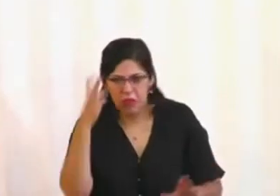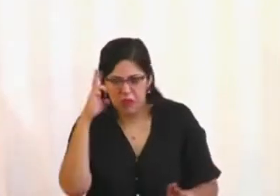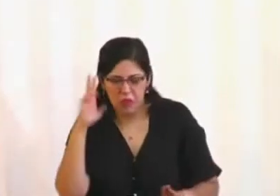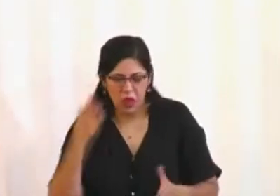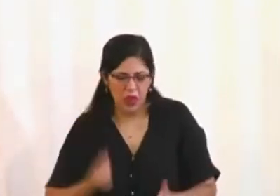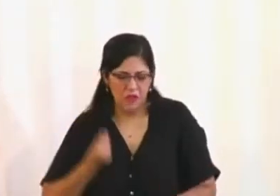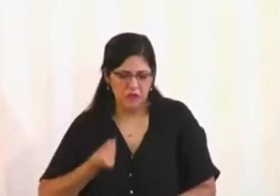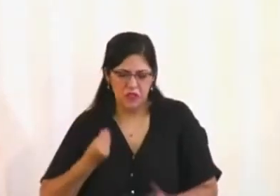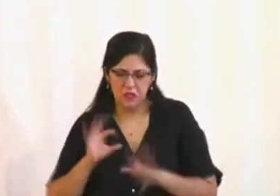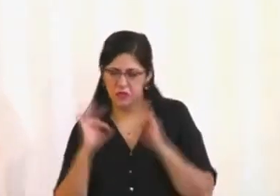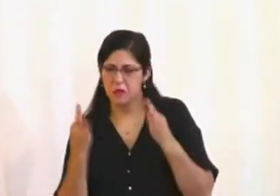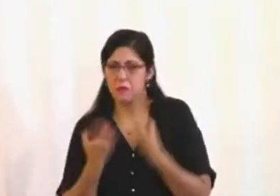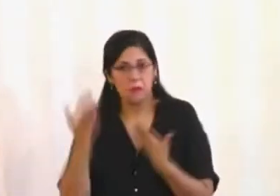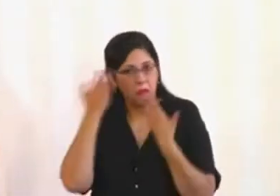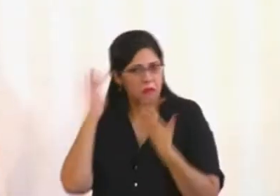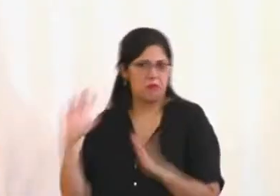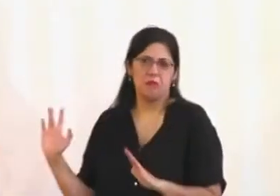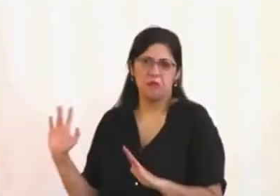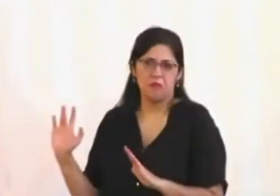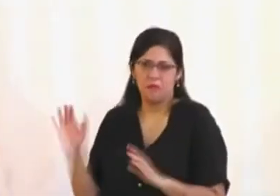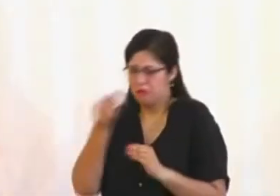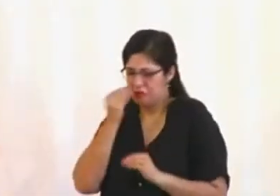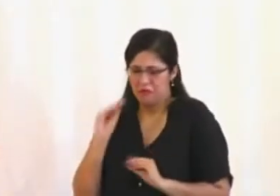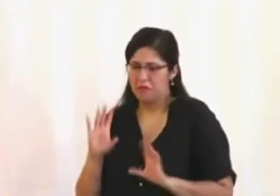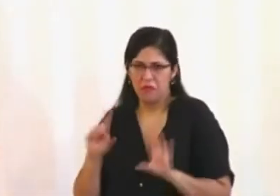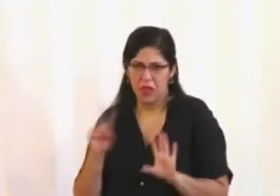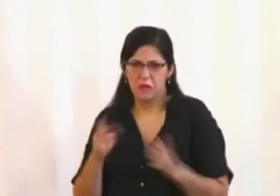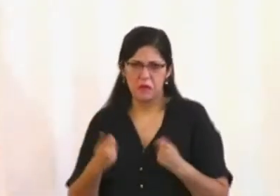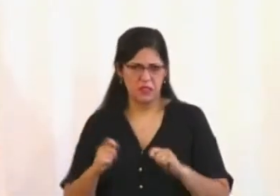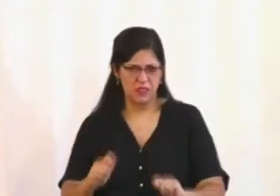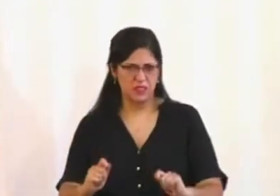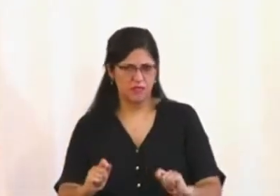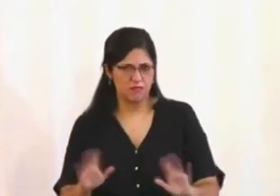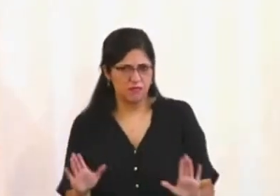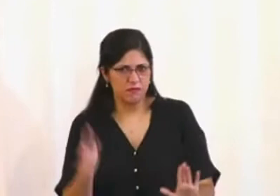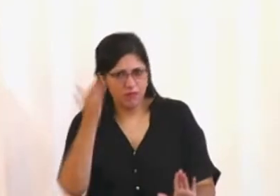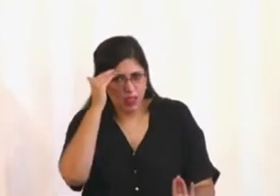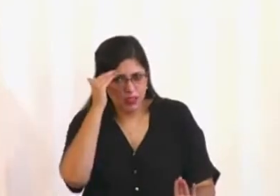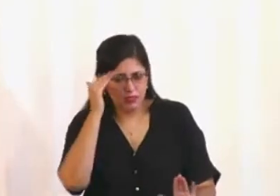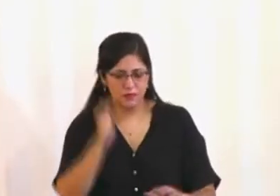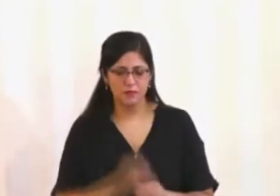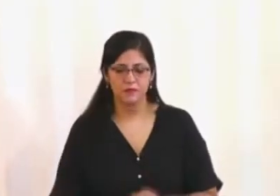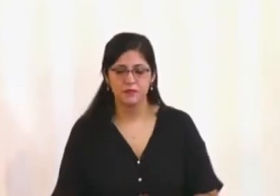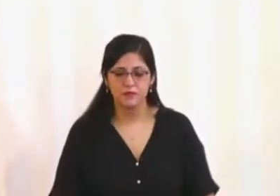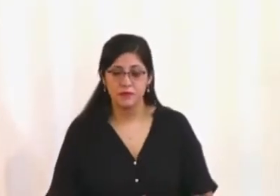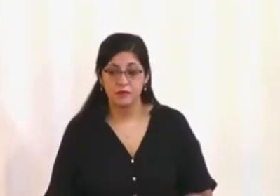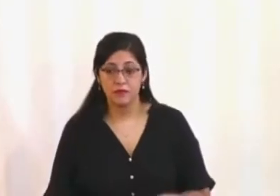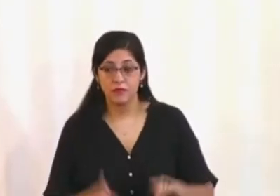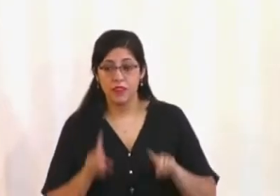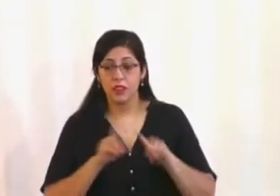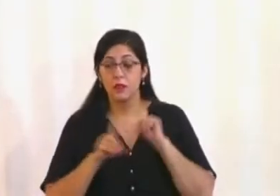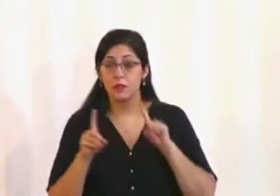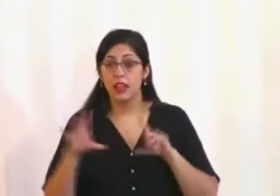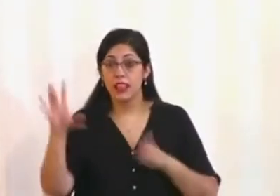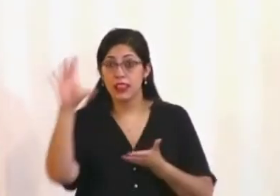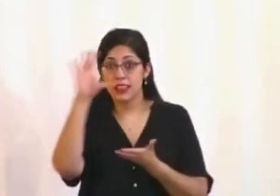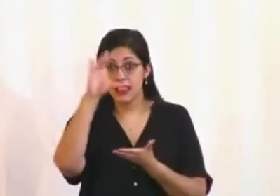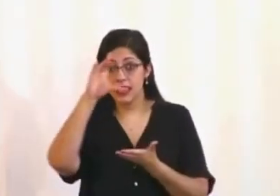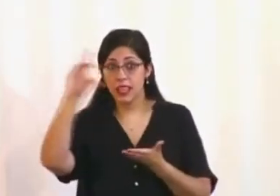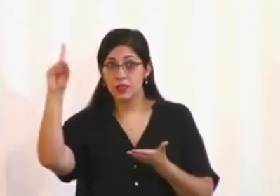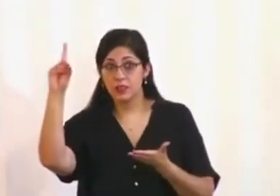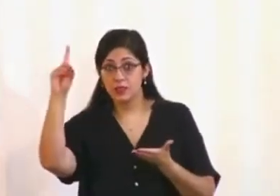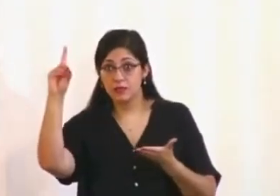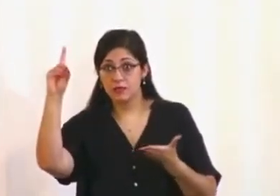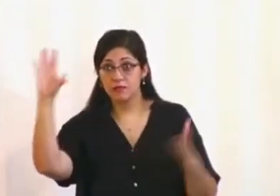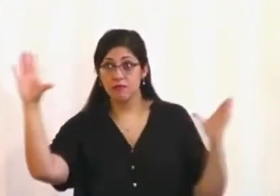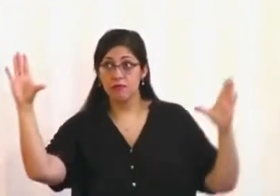próprio pregador, do próprio profeta. E a mensagem é clara e objetiva: Deus cerrará os céus e não